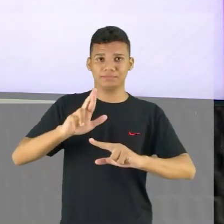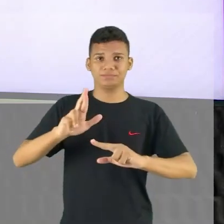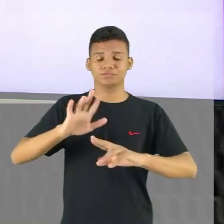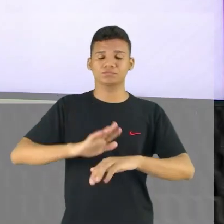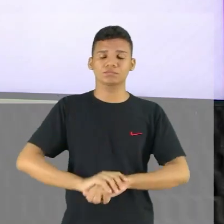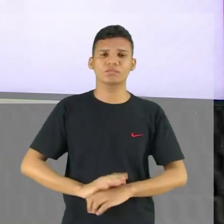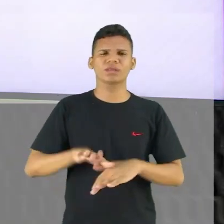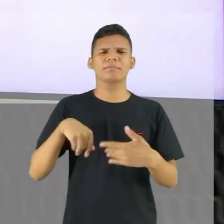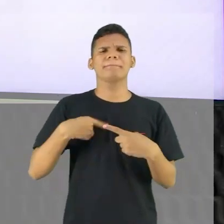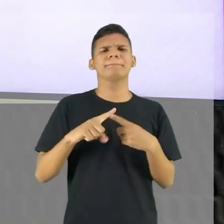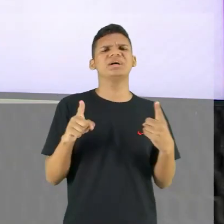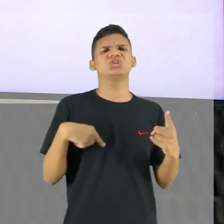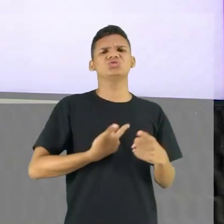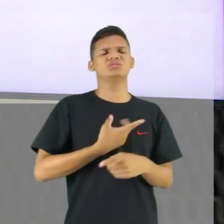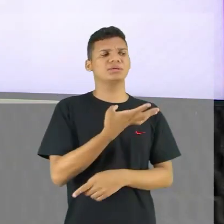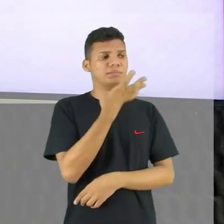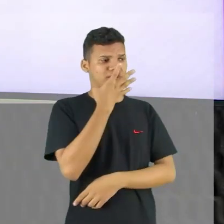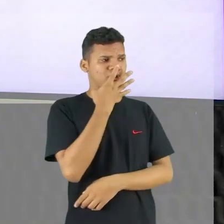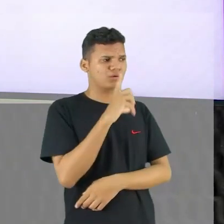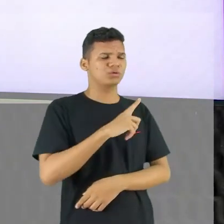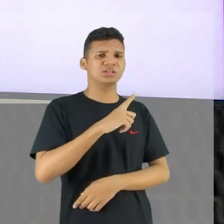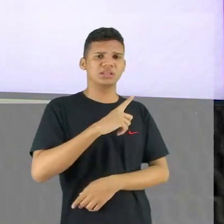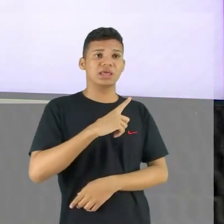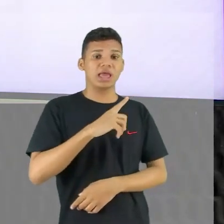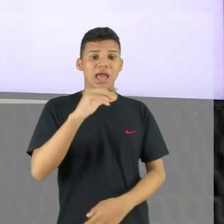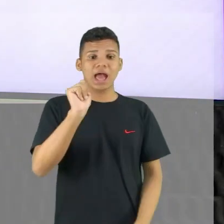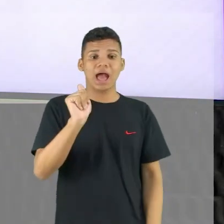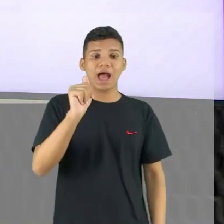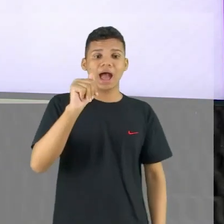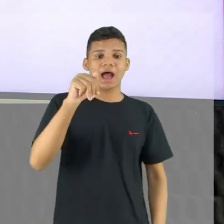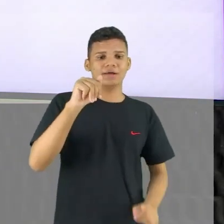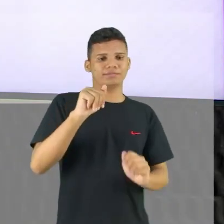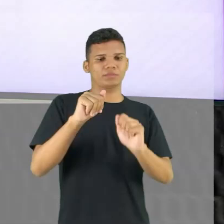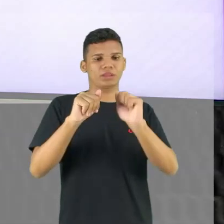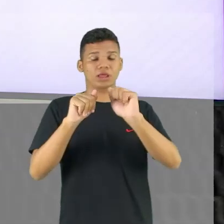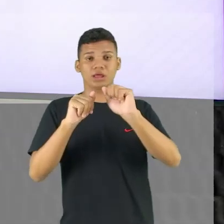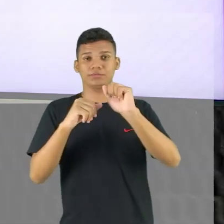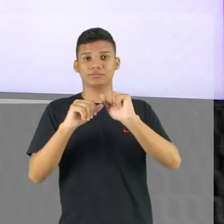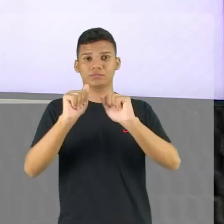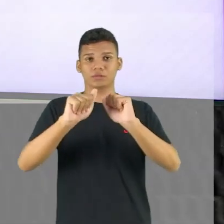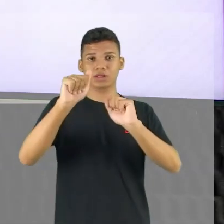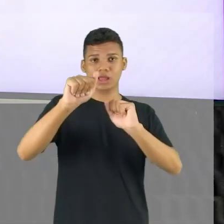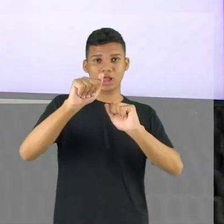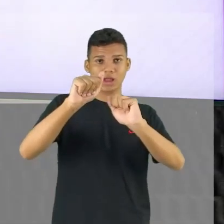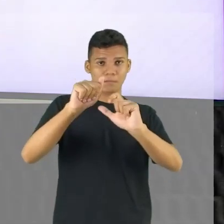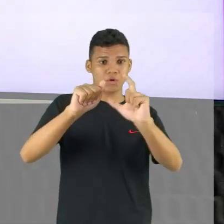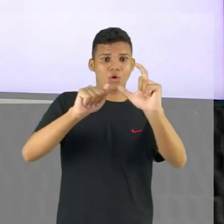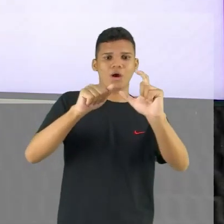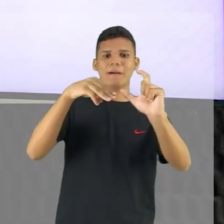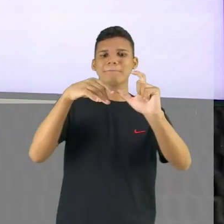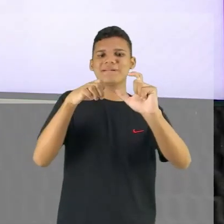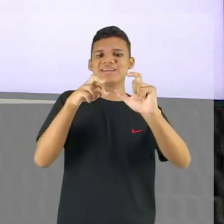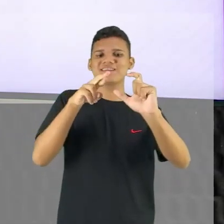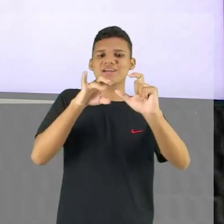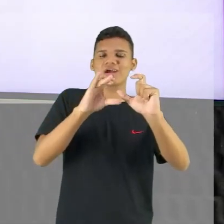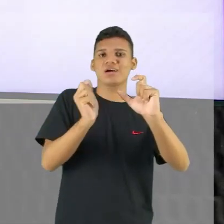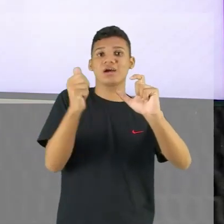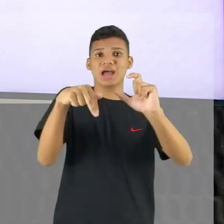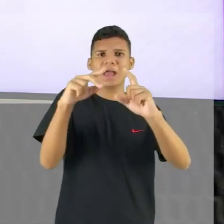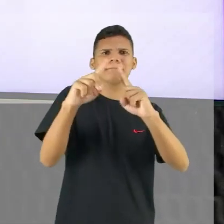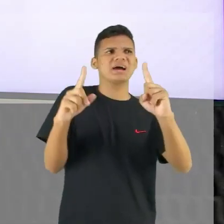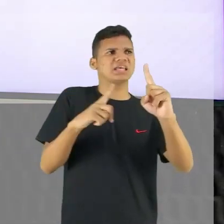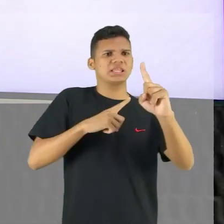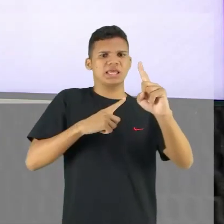vocês observam American com esse RI com letra maiúscula, é ele pegando no meio